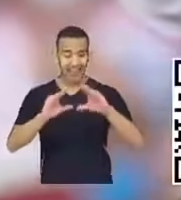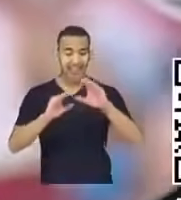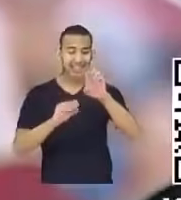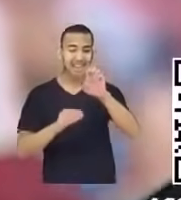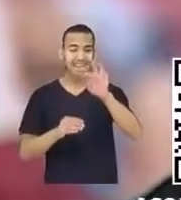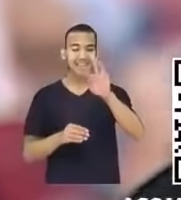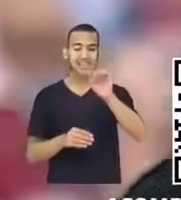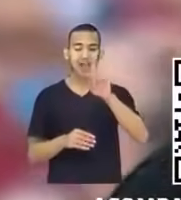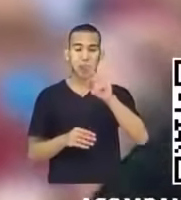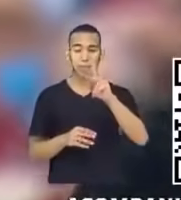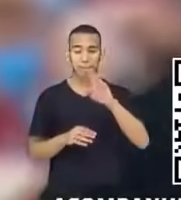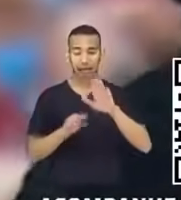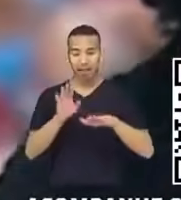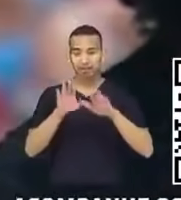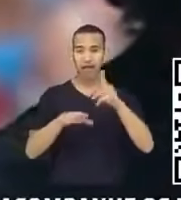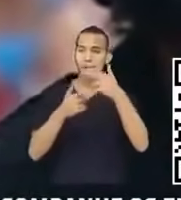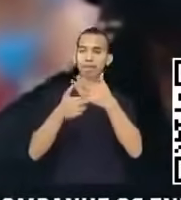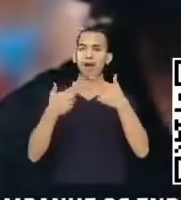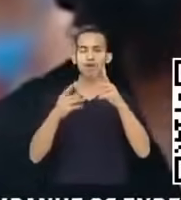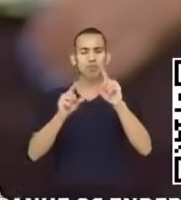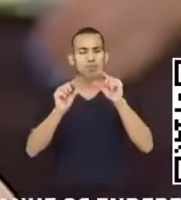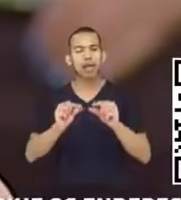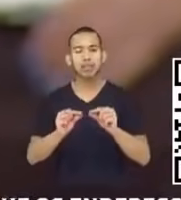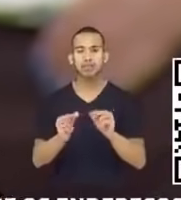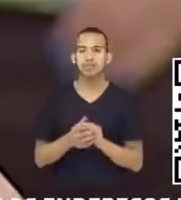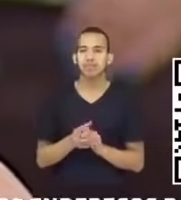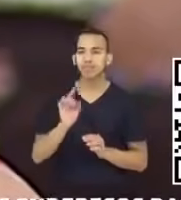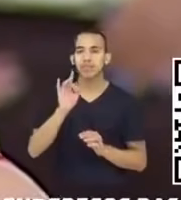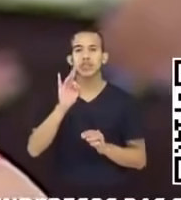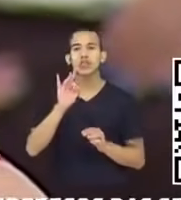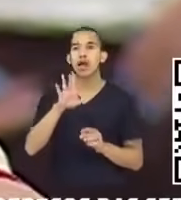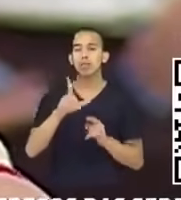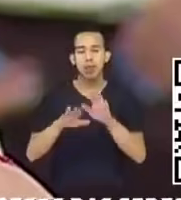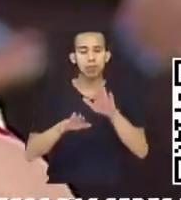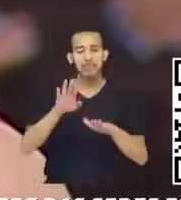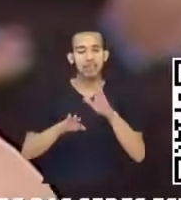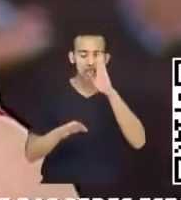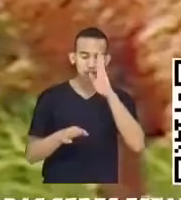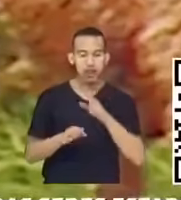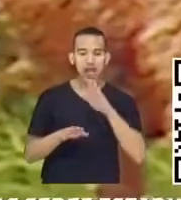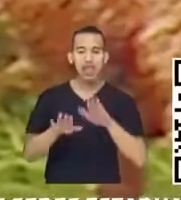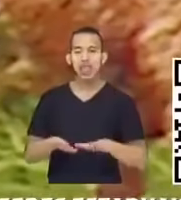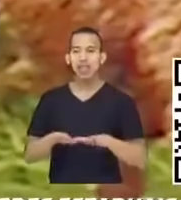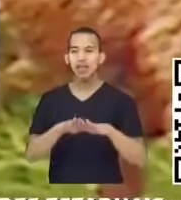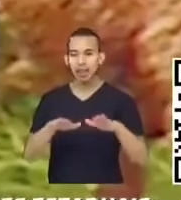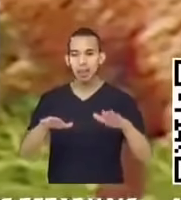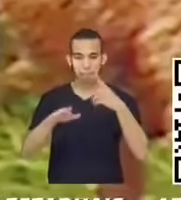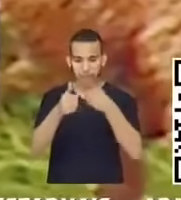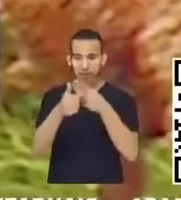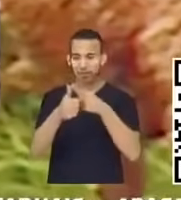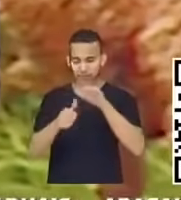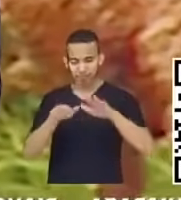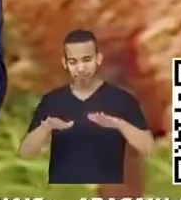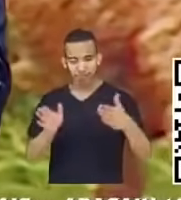normalmente uma coisa reduzida só para você não pisar direta na cama pisando Estrada o primeiro